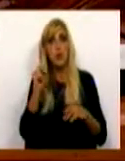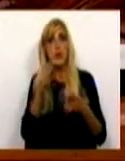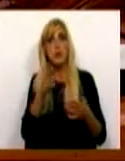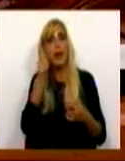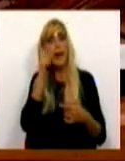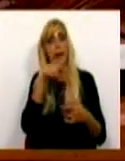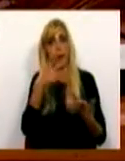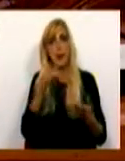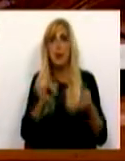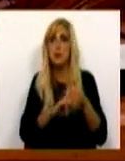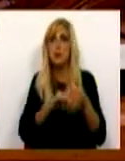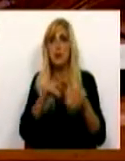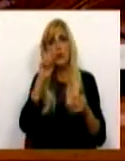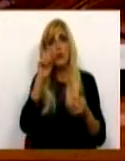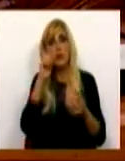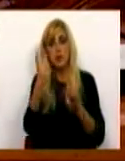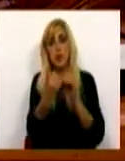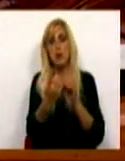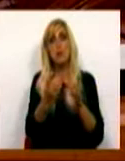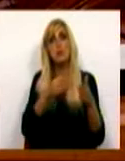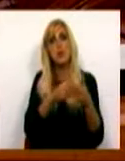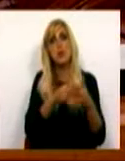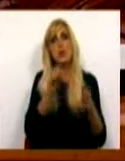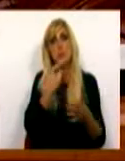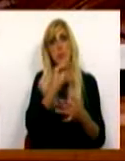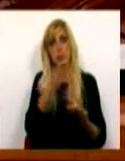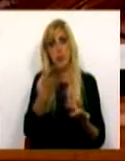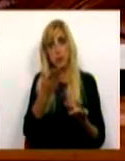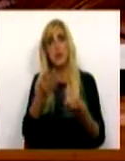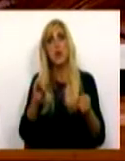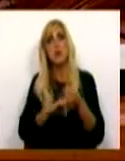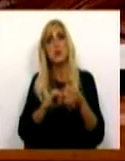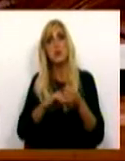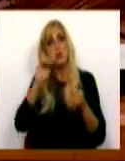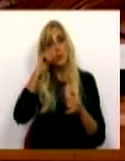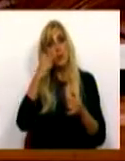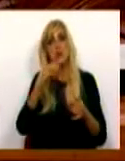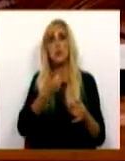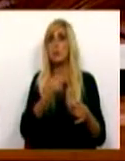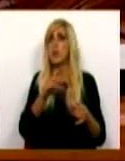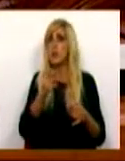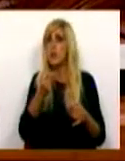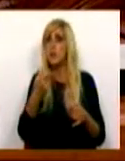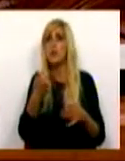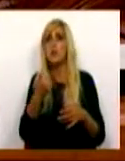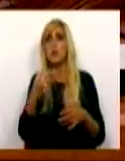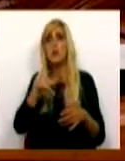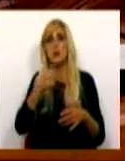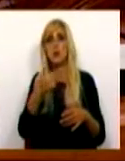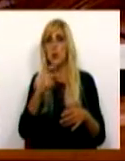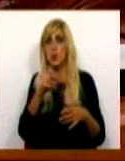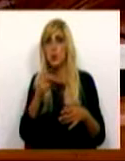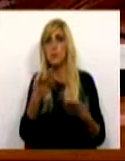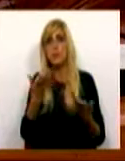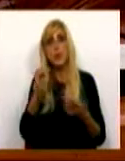entidades: Associação de Defesa dos Clientes Bancários, Associação de Lesados do Banif e Santander Tota, Associação Movimento Imigrantes Lesados